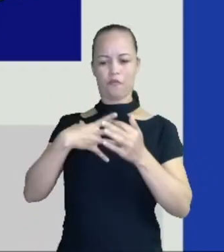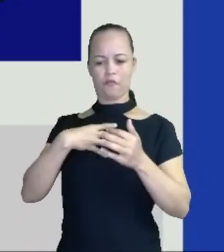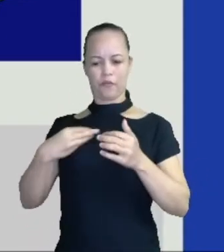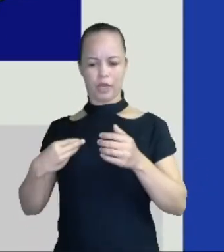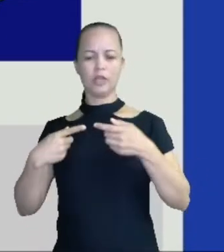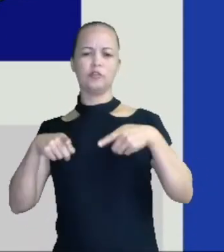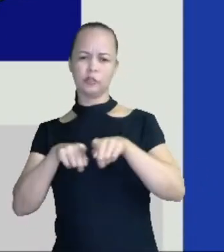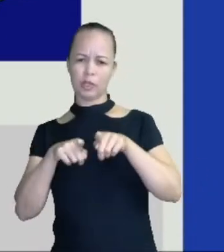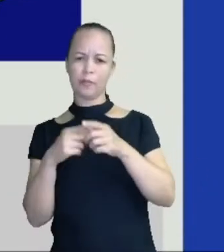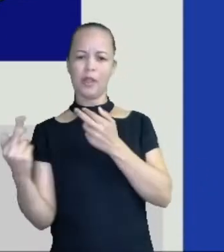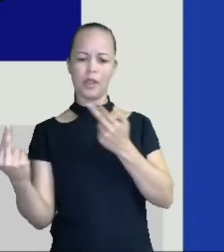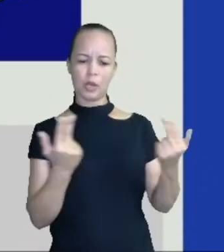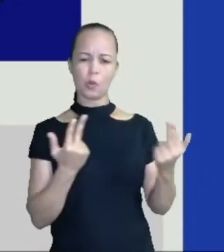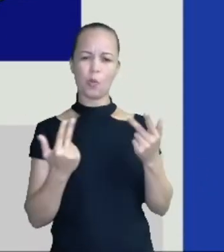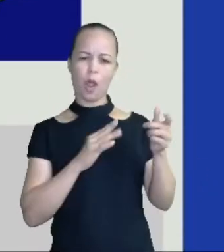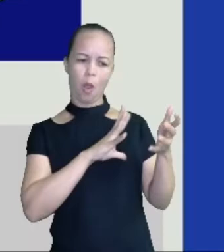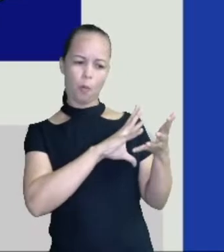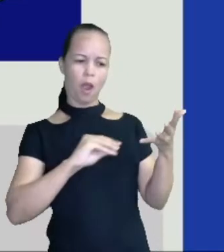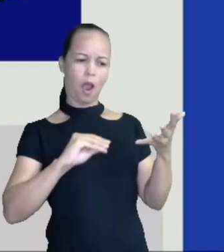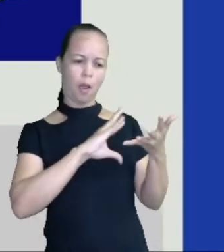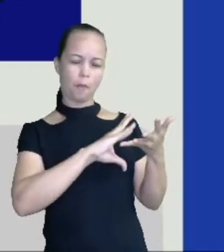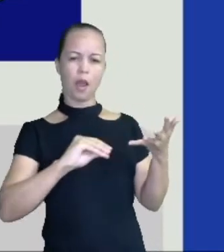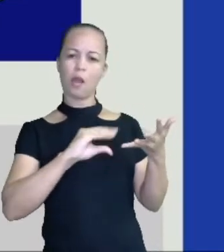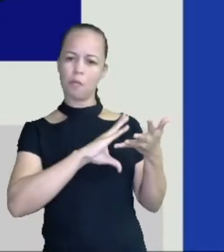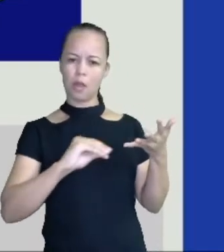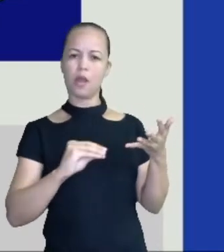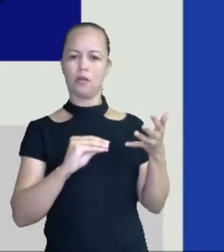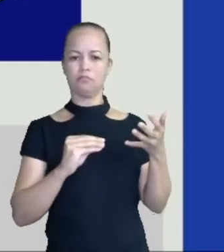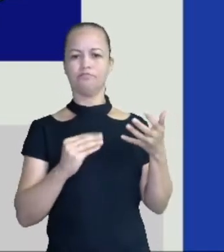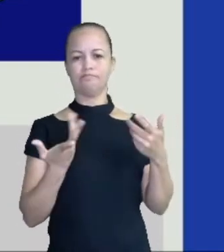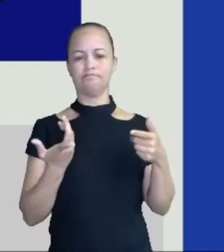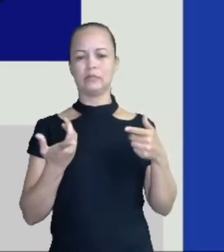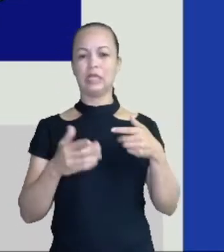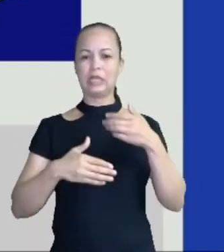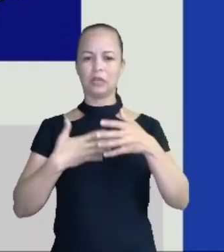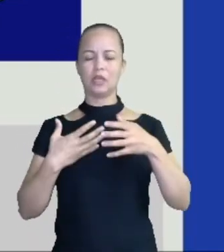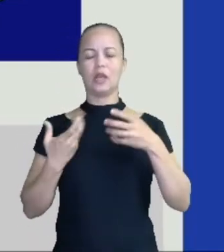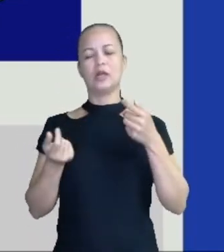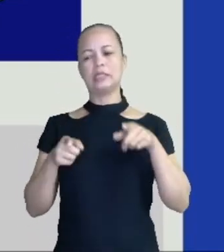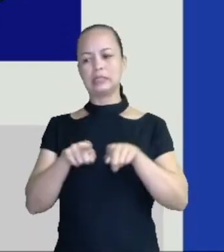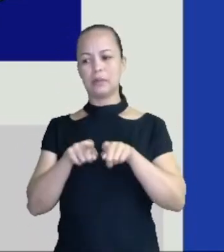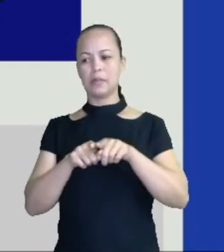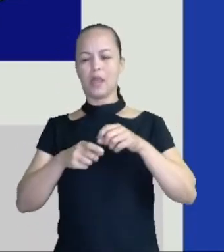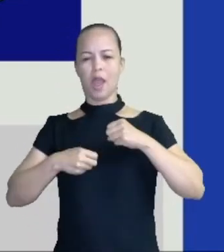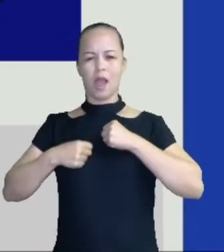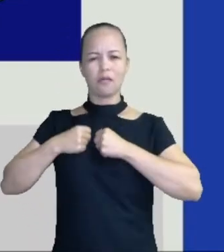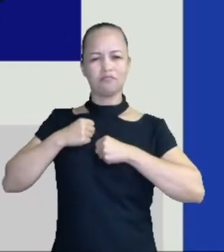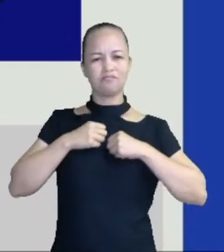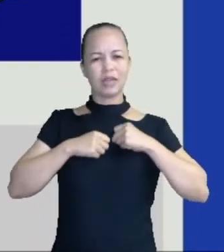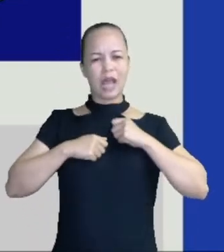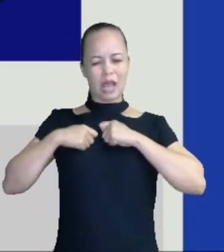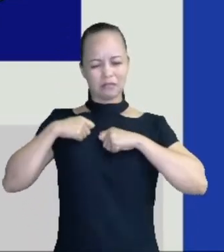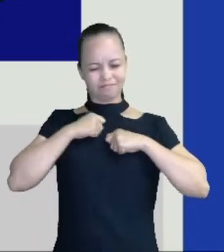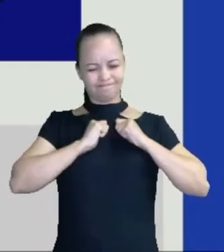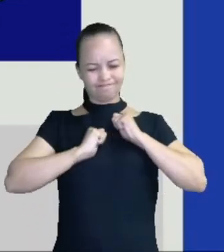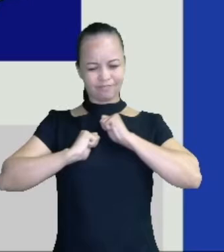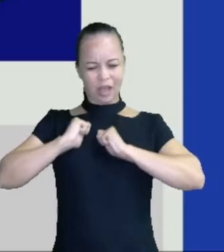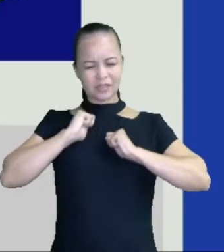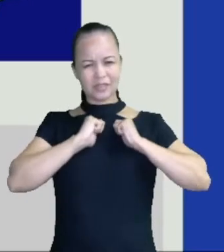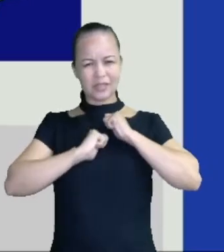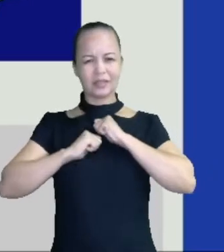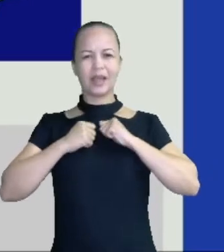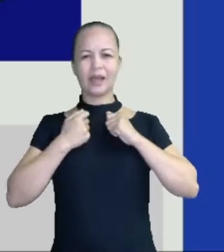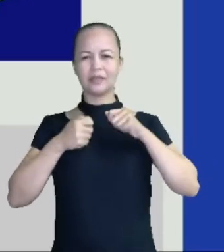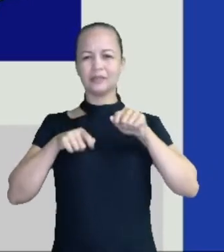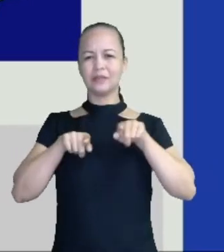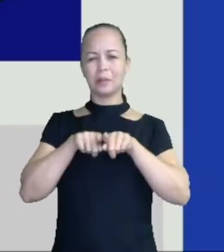estão associados. Muitas vezes a gente está muito ansioso e essa ansiedade acaba fazendo com que a gente coma além, né, do que a gente